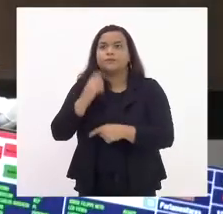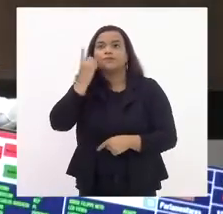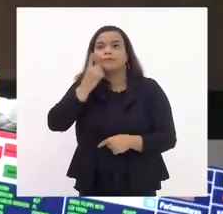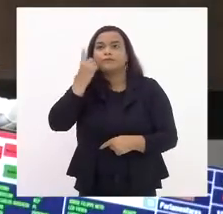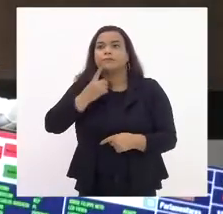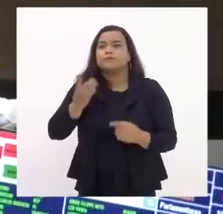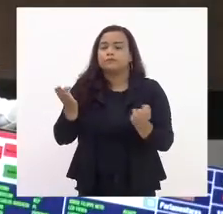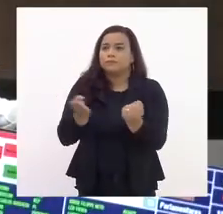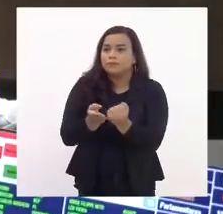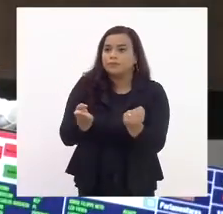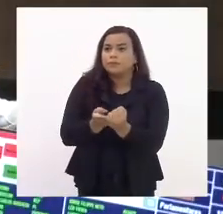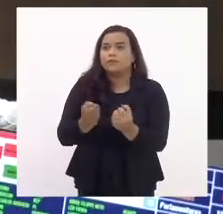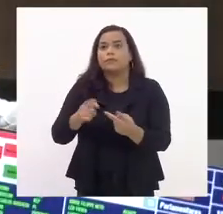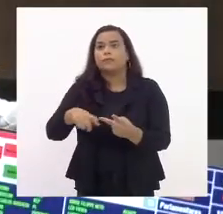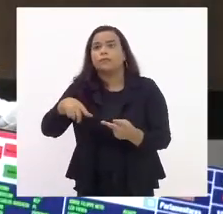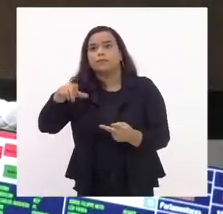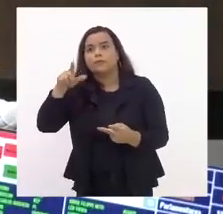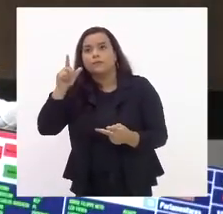deputado Bebeto,